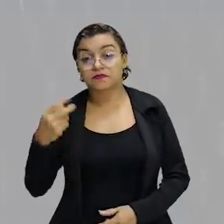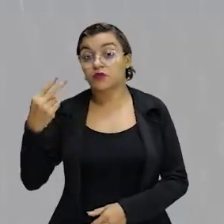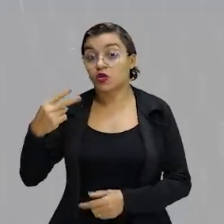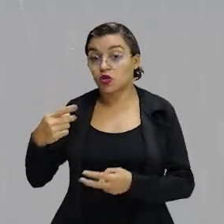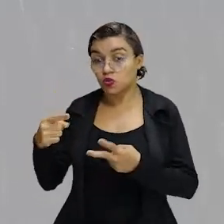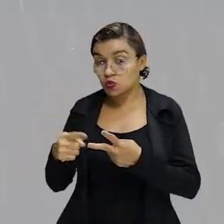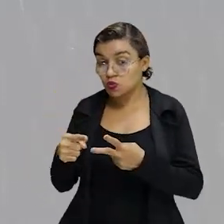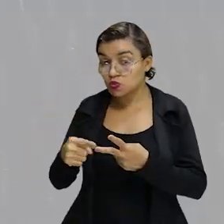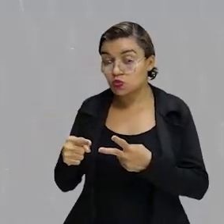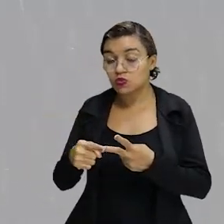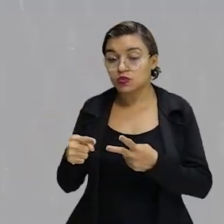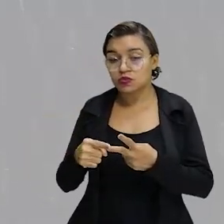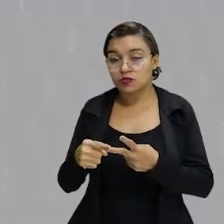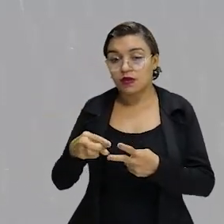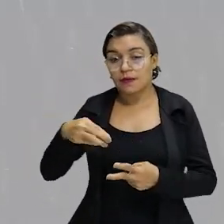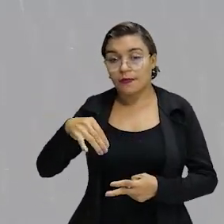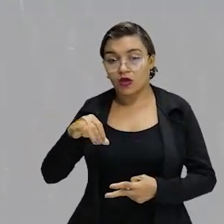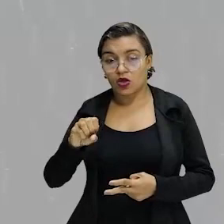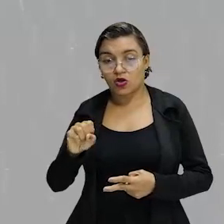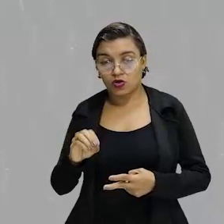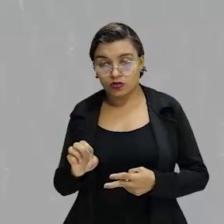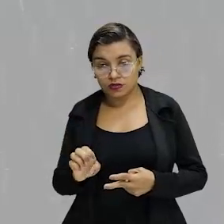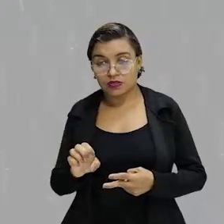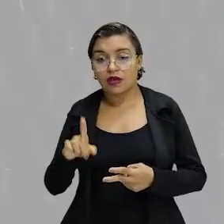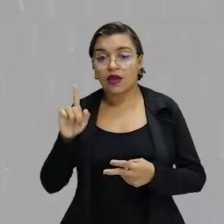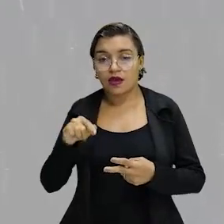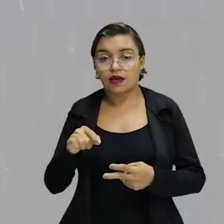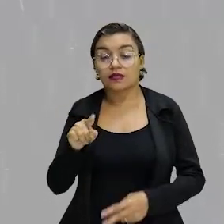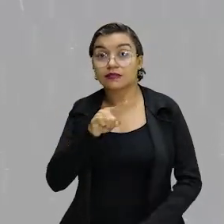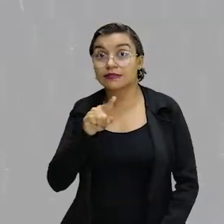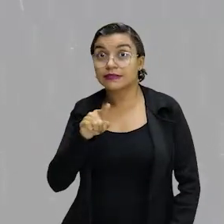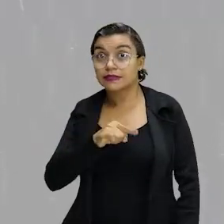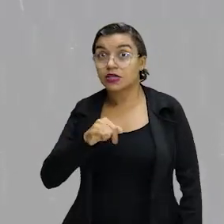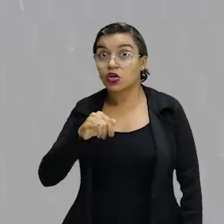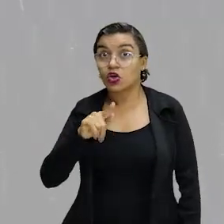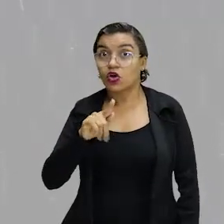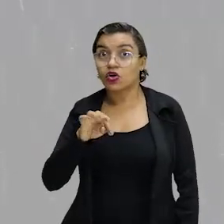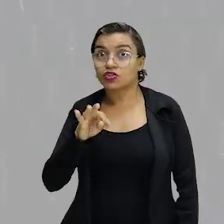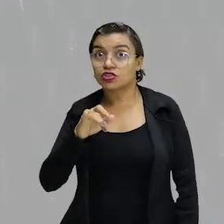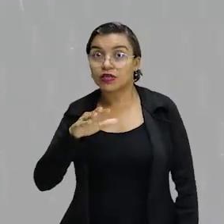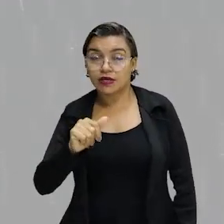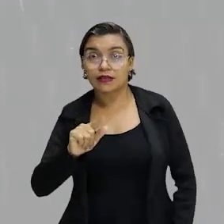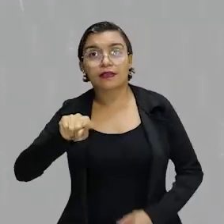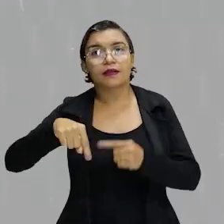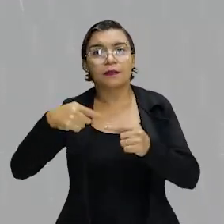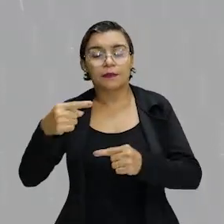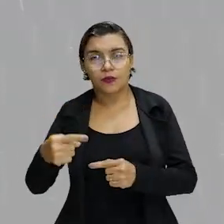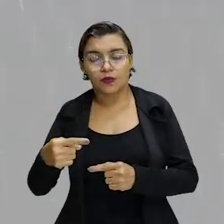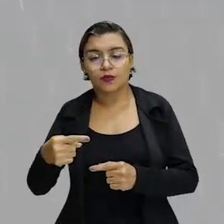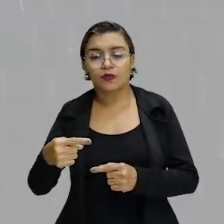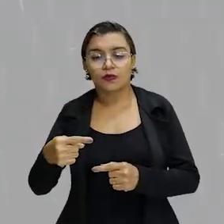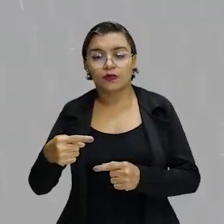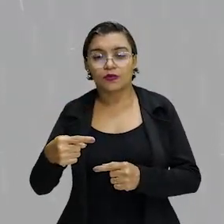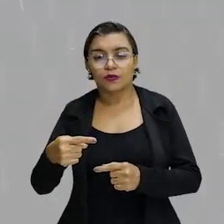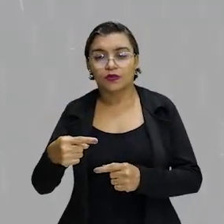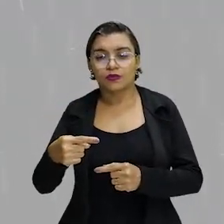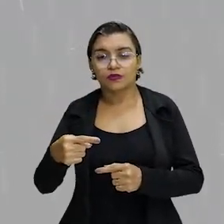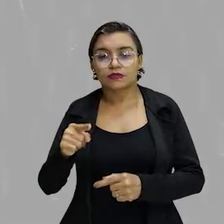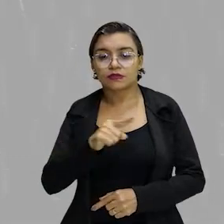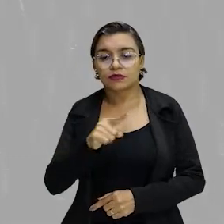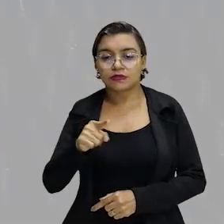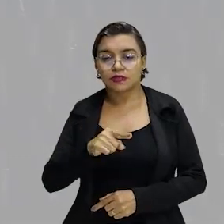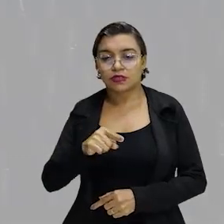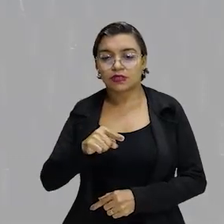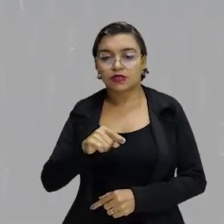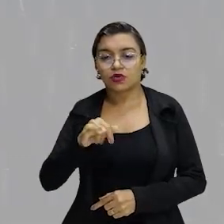segundo, a meiose aqui ela vai ser zigótica, ou seja, depois que se forma o zigoto, esse zigoto sofre meiose.